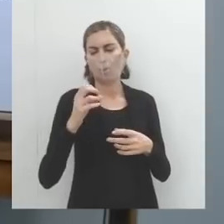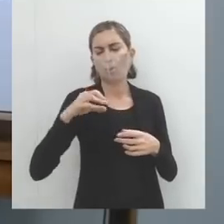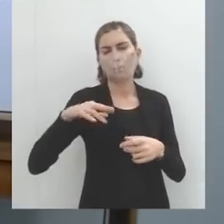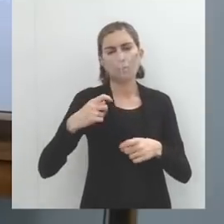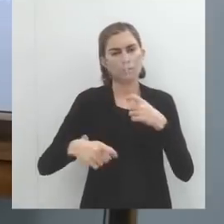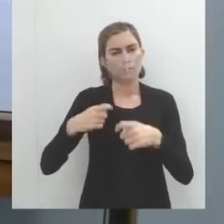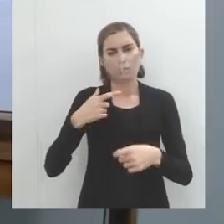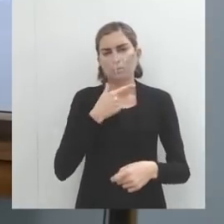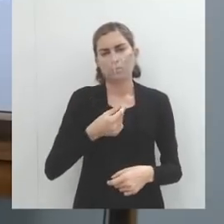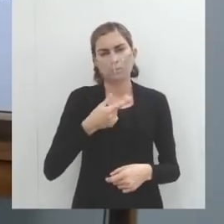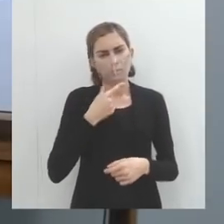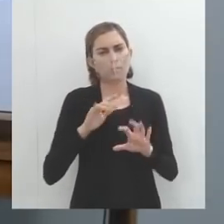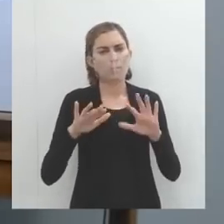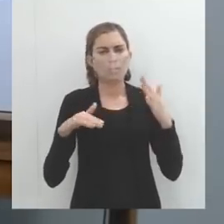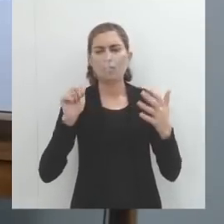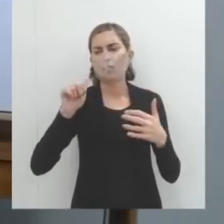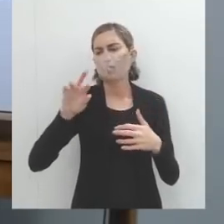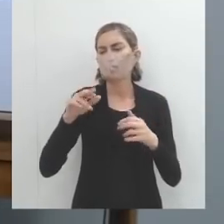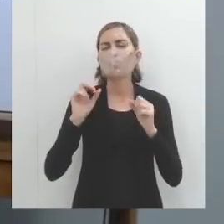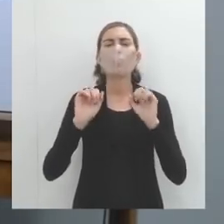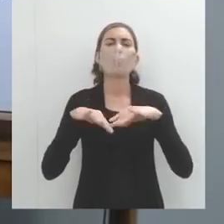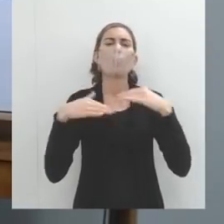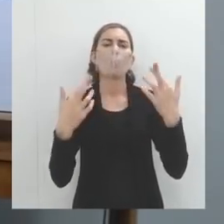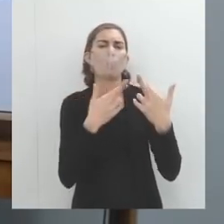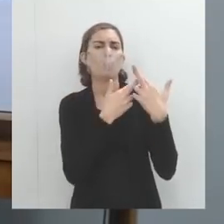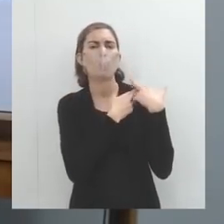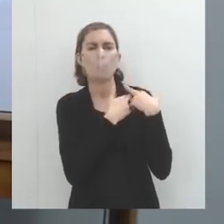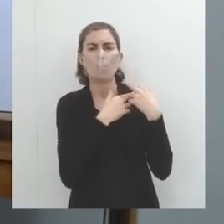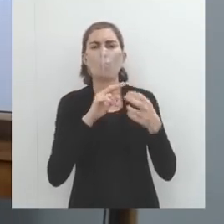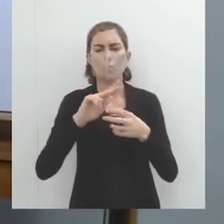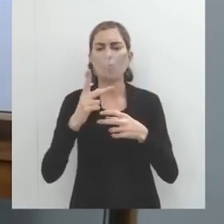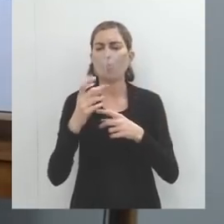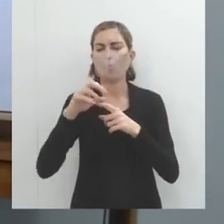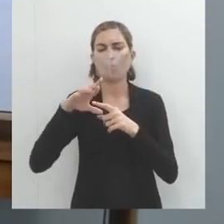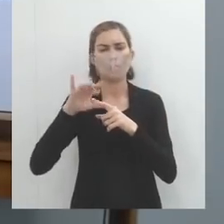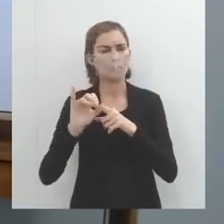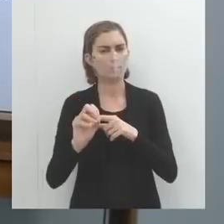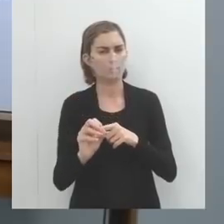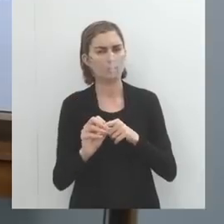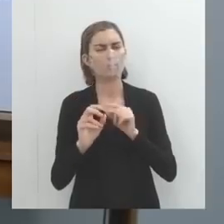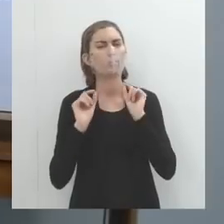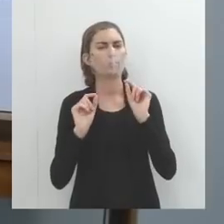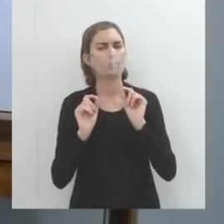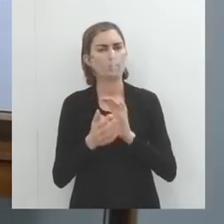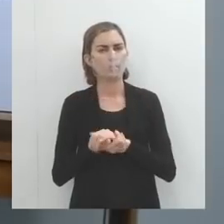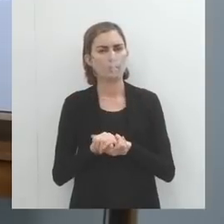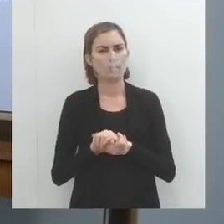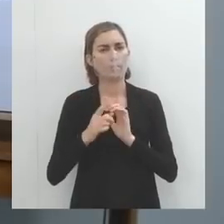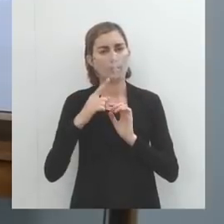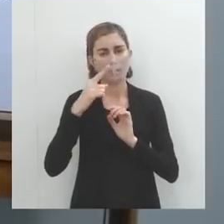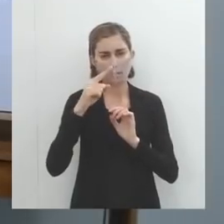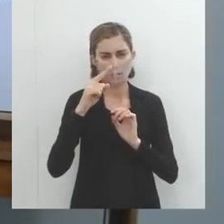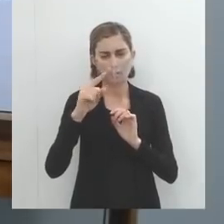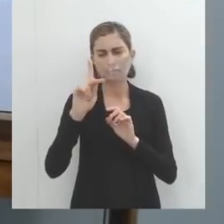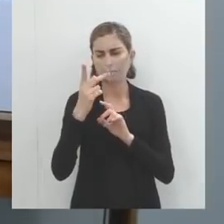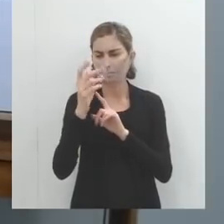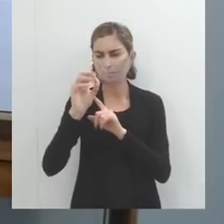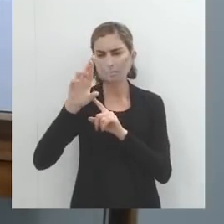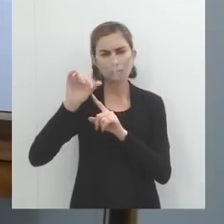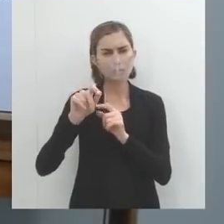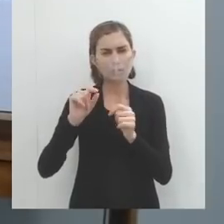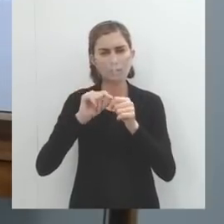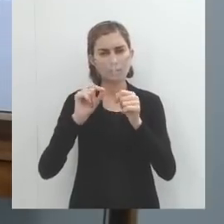sexual masculino. André, tu pode me dizer qual é a função desse hormônio? Te digo, menino. Ei, olha pra cá. É esse hormônio que